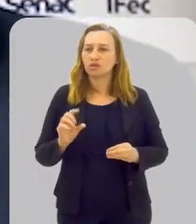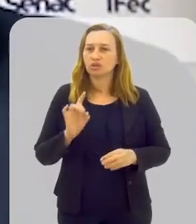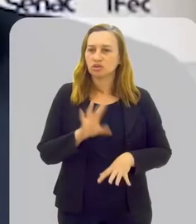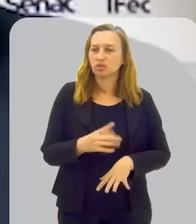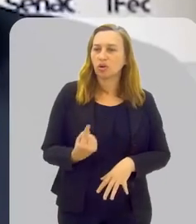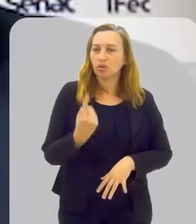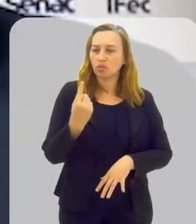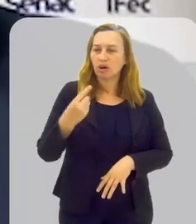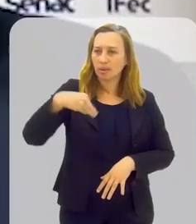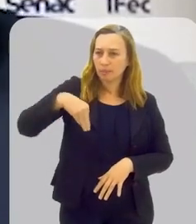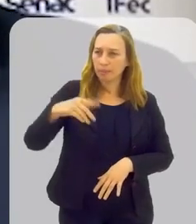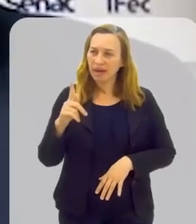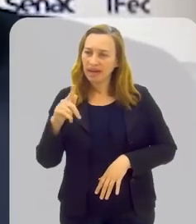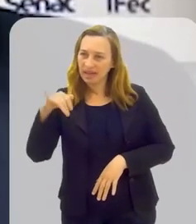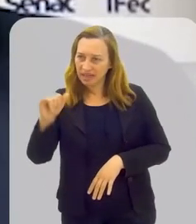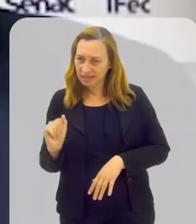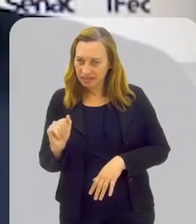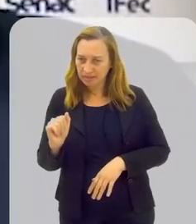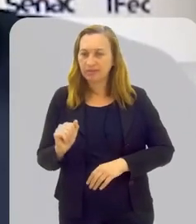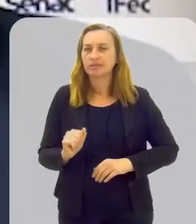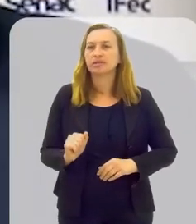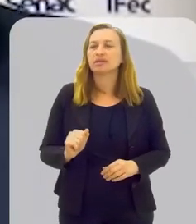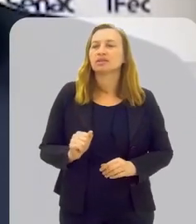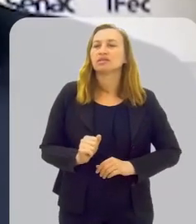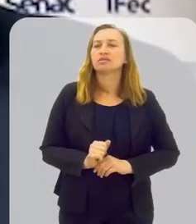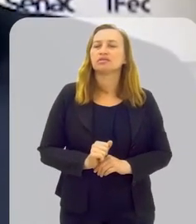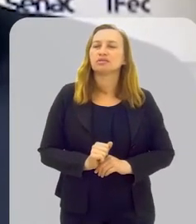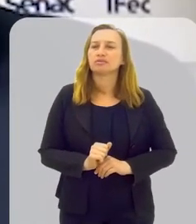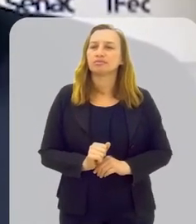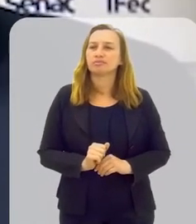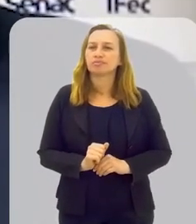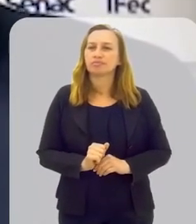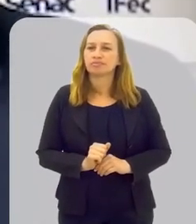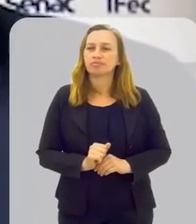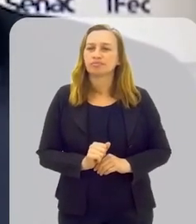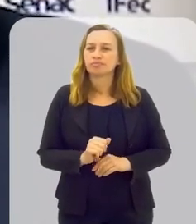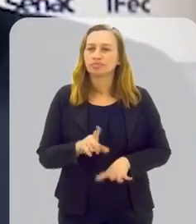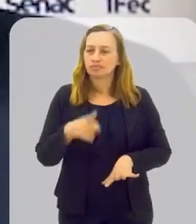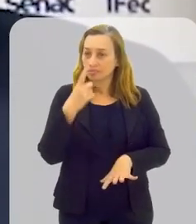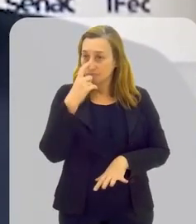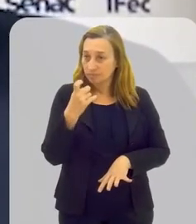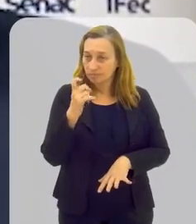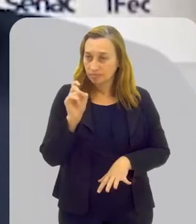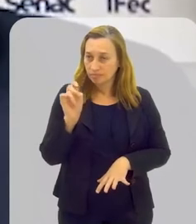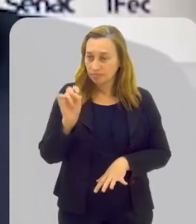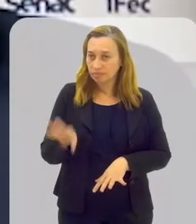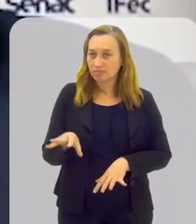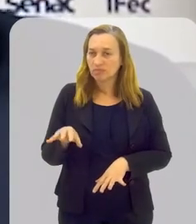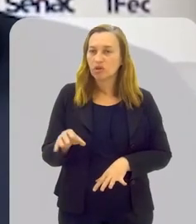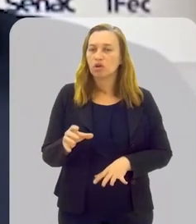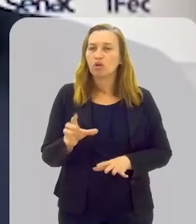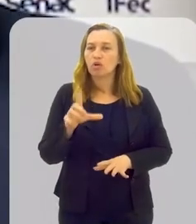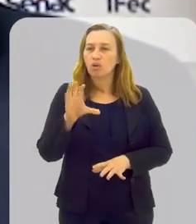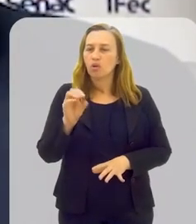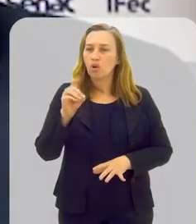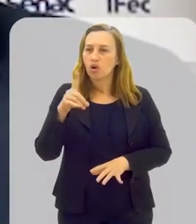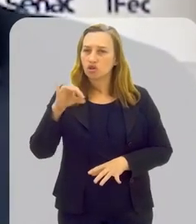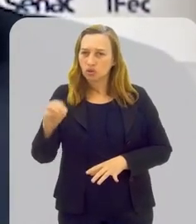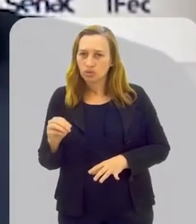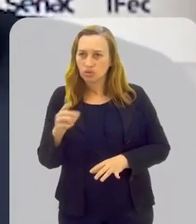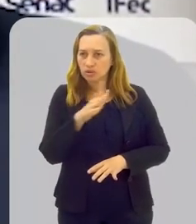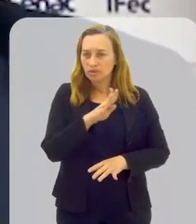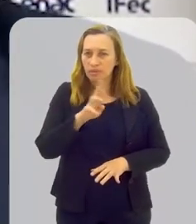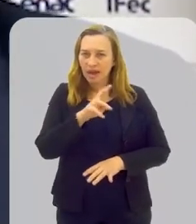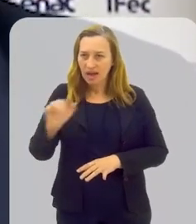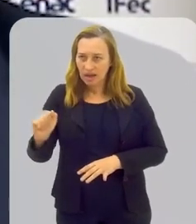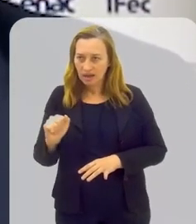ao bem intuitiva muito parecido com os outros programas você cria uma conta sem identificar dessa conta você coloca o teu resíduo com